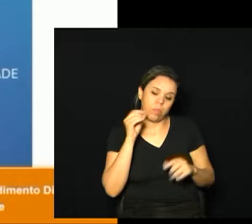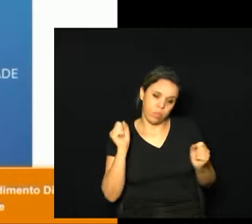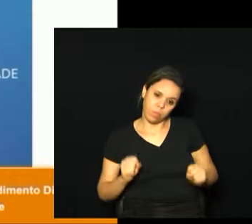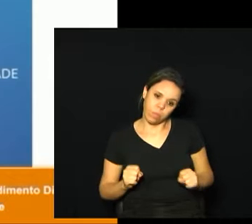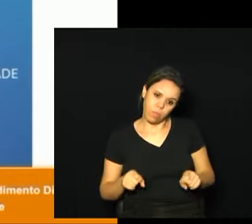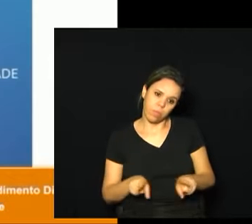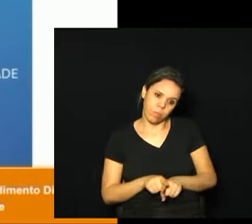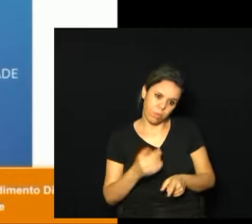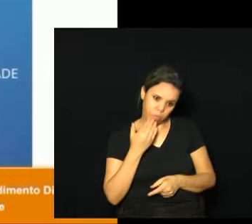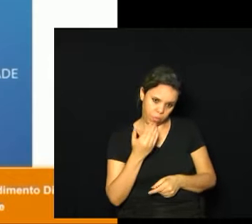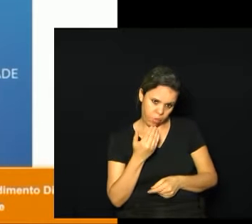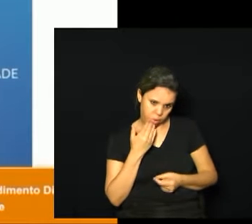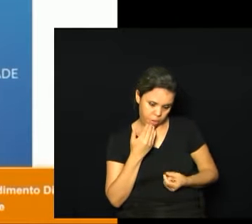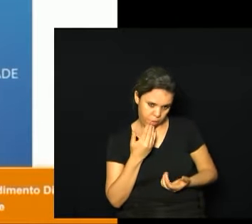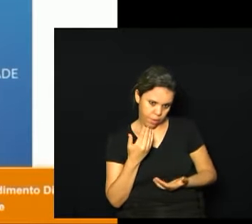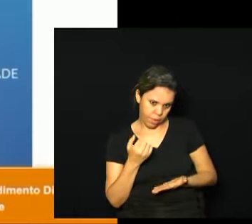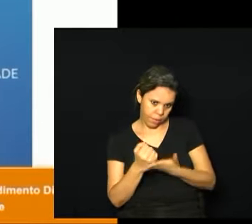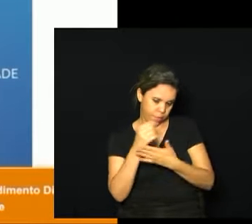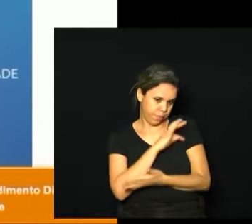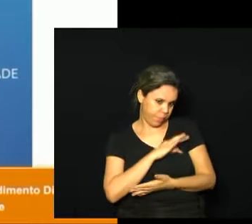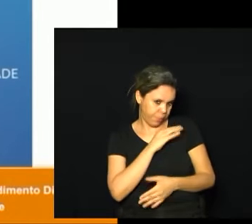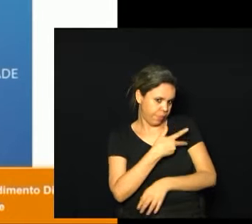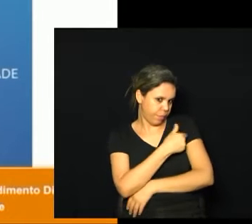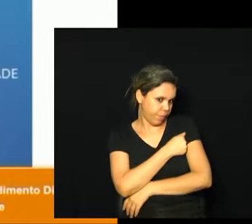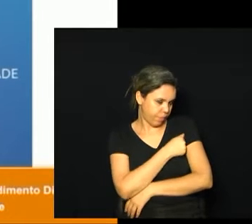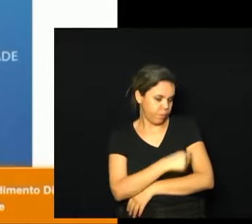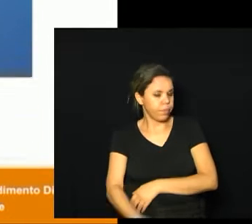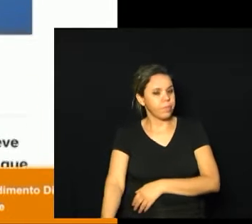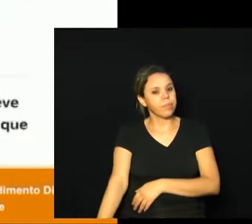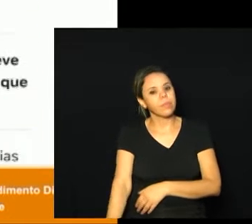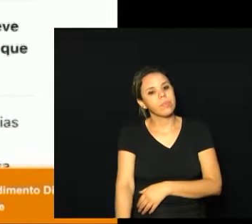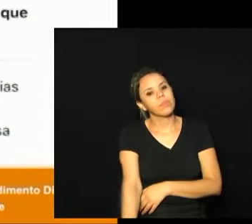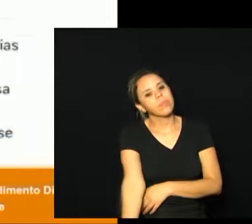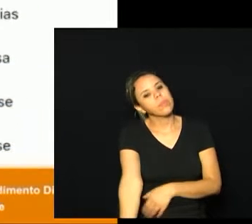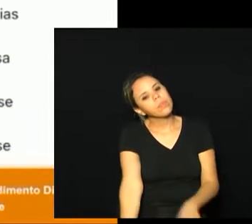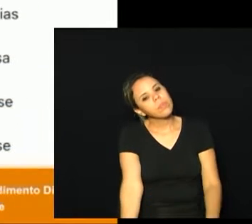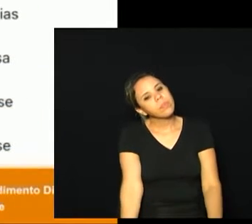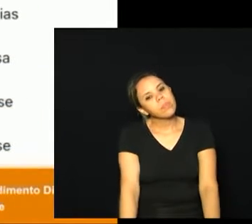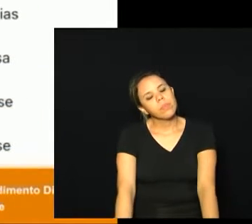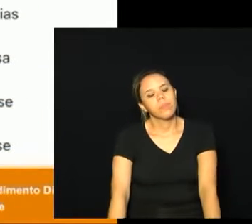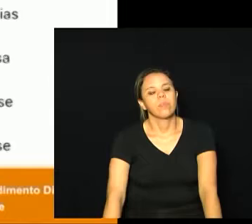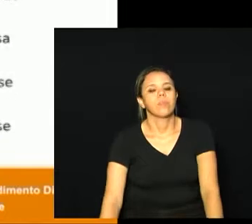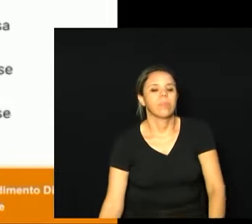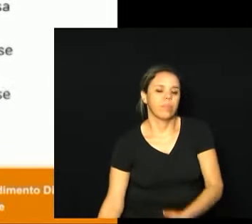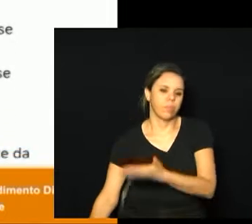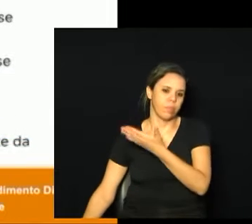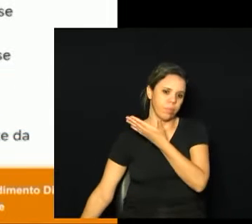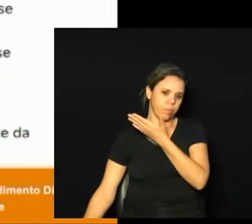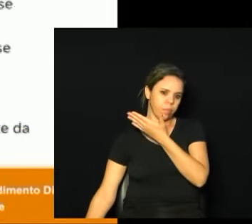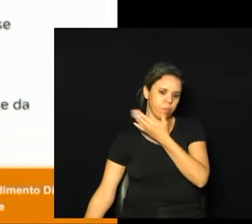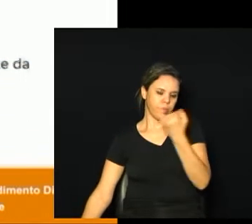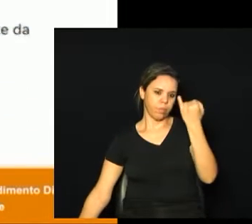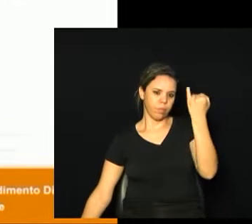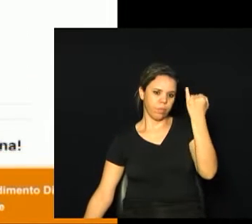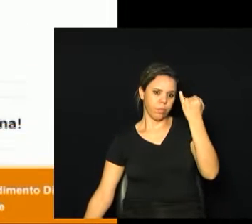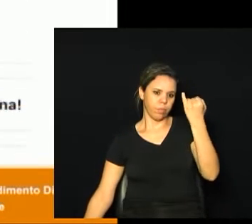podem também solicitar aí essa cooperação técnica. Desce um pouquinho os sites, olha. E aqui uma informação